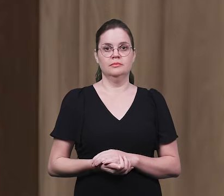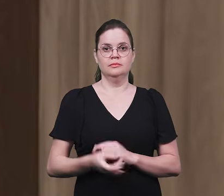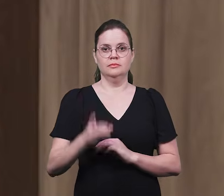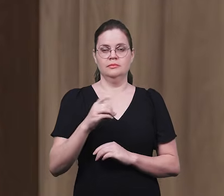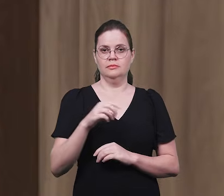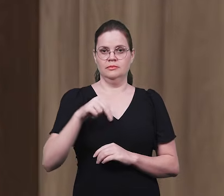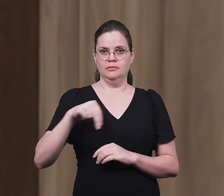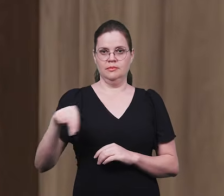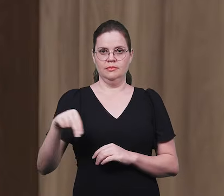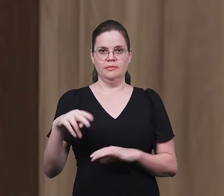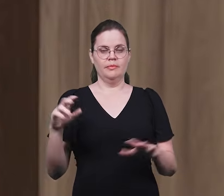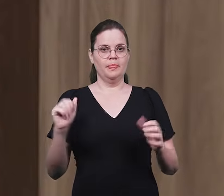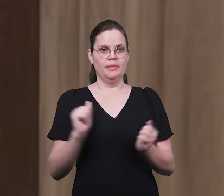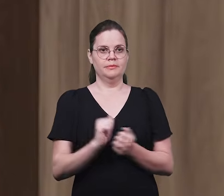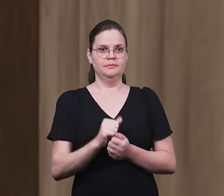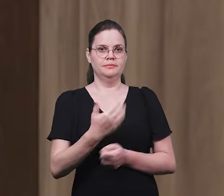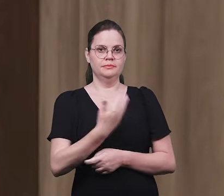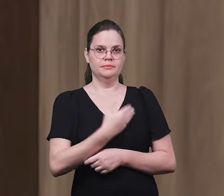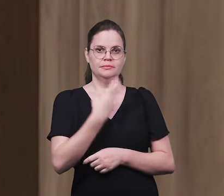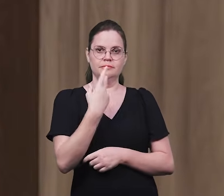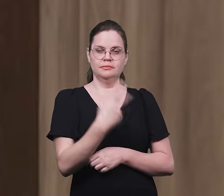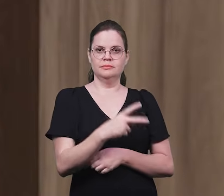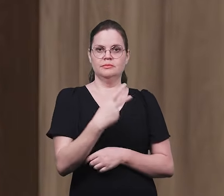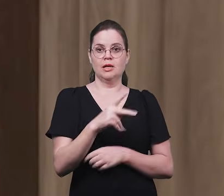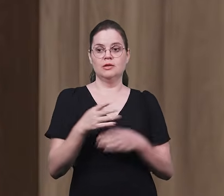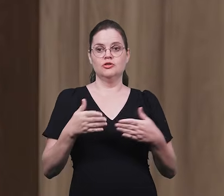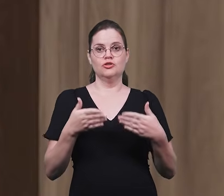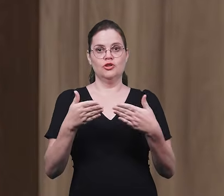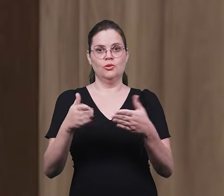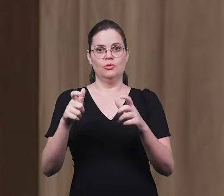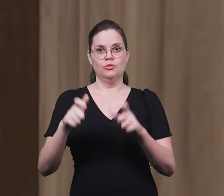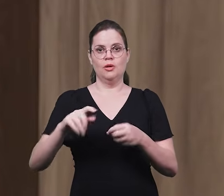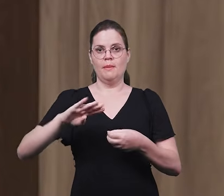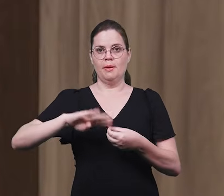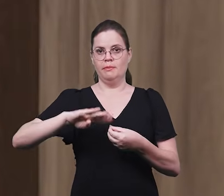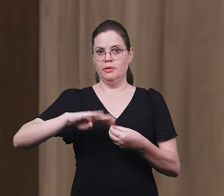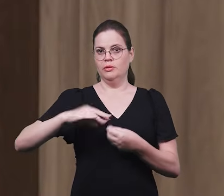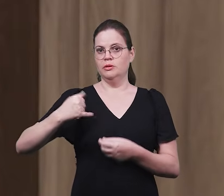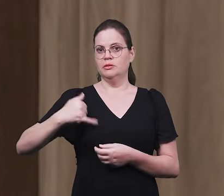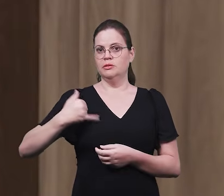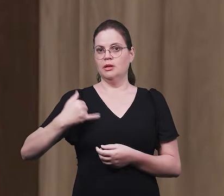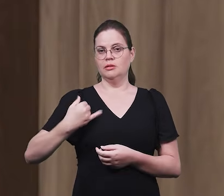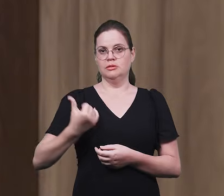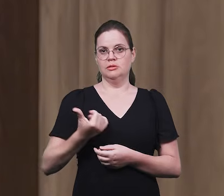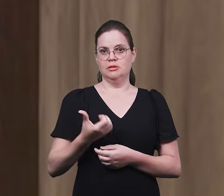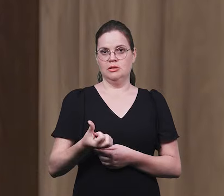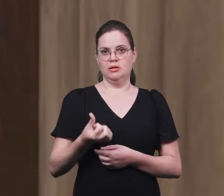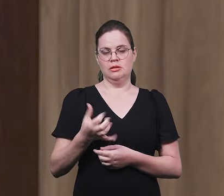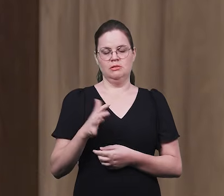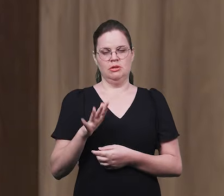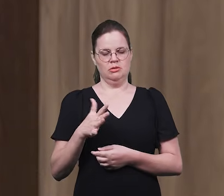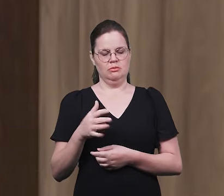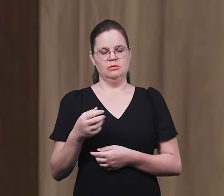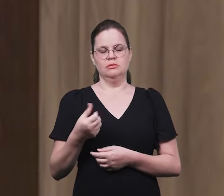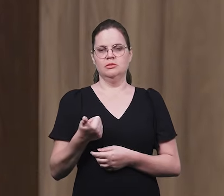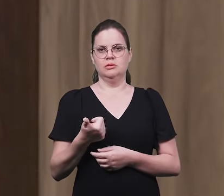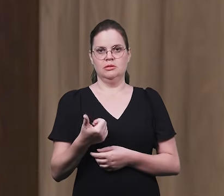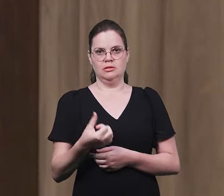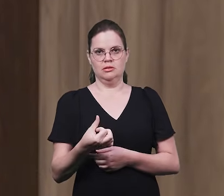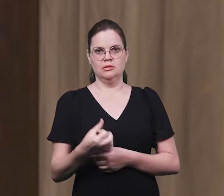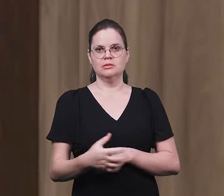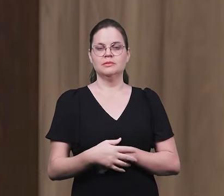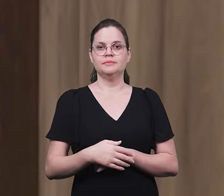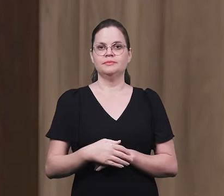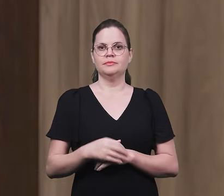que Daniel e seus companheiros chegaram lá com 16 anos, aproximadamente, são